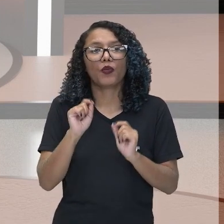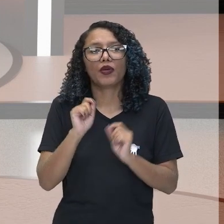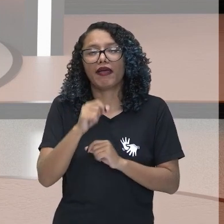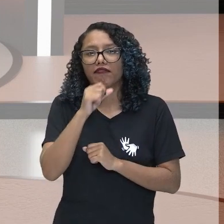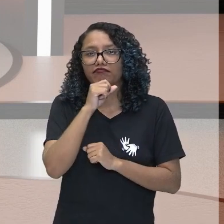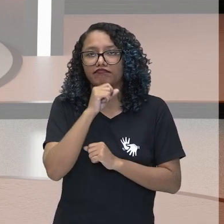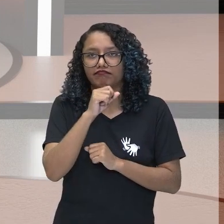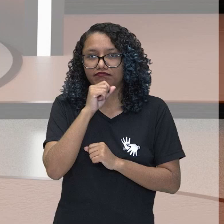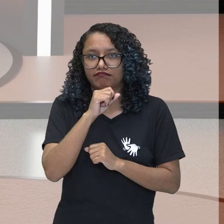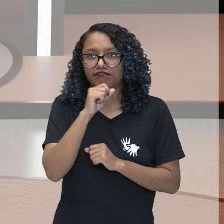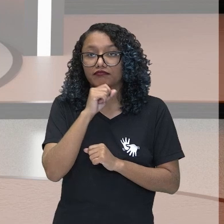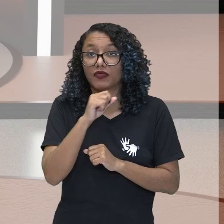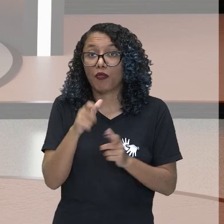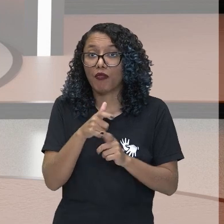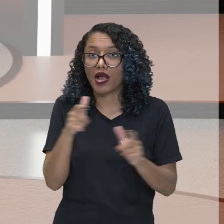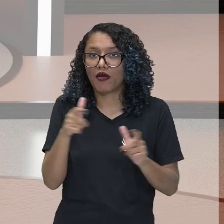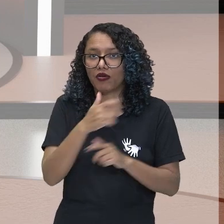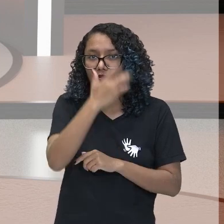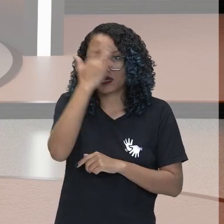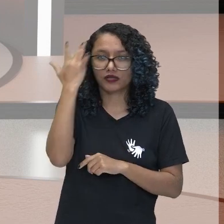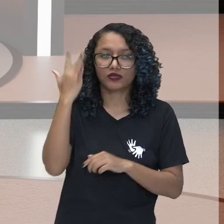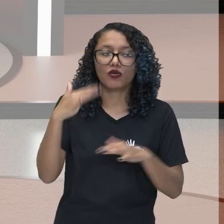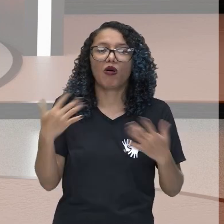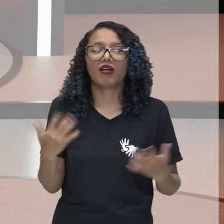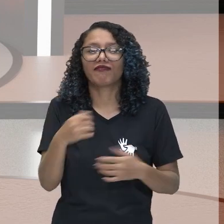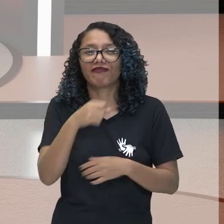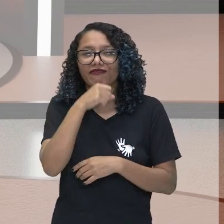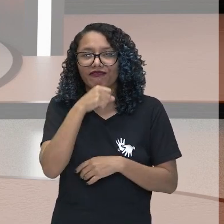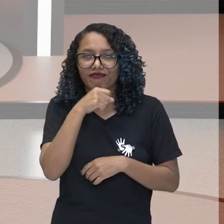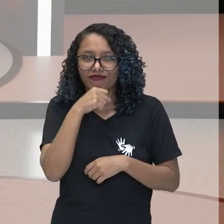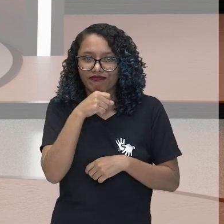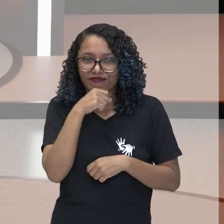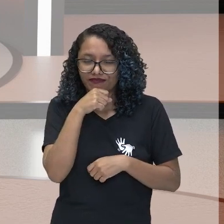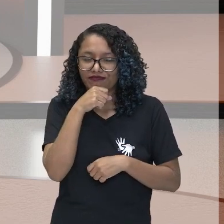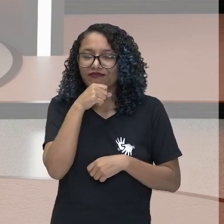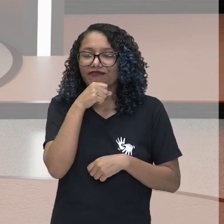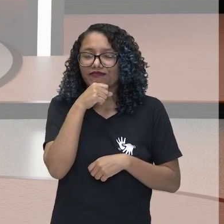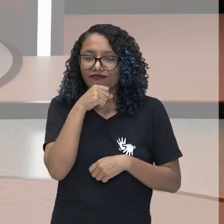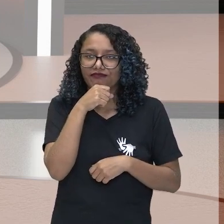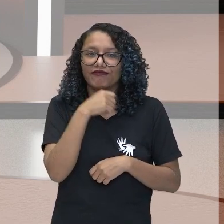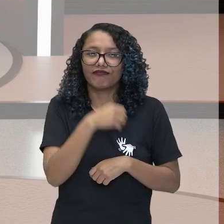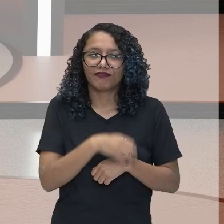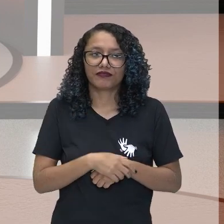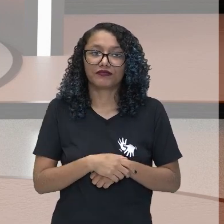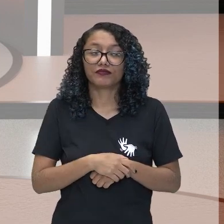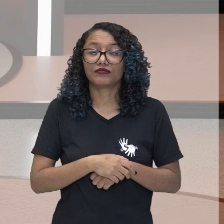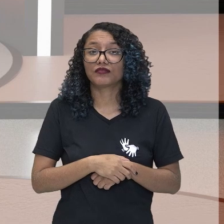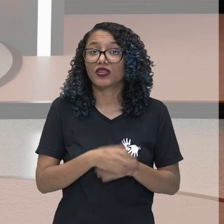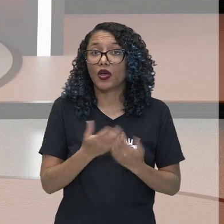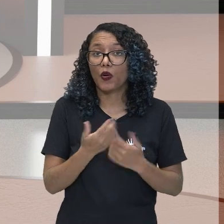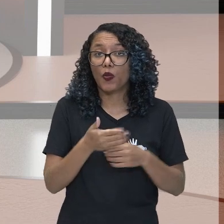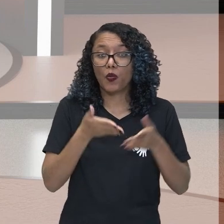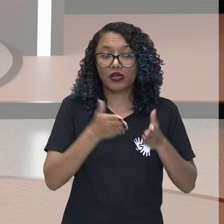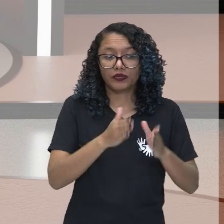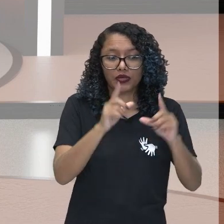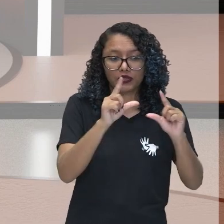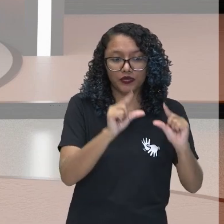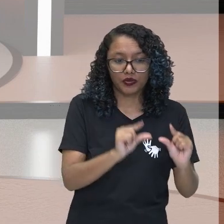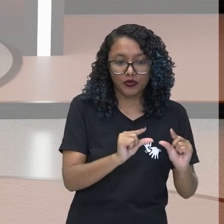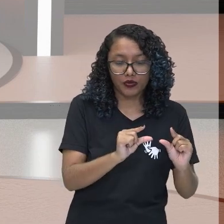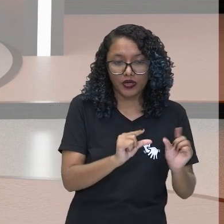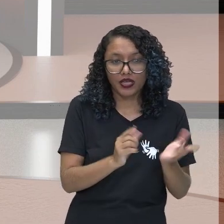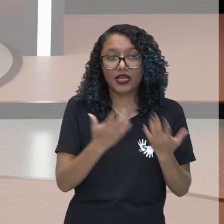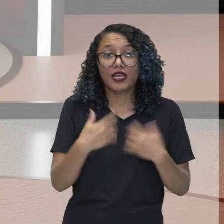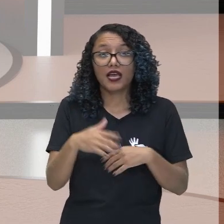envelhecendo bastante, né? Temos aí a diminuição, né, dessa taxa de natalidade e o aumento do